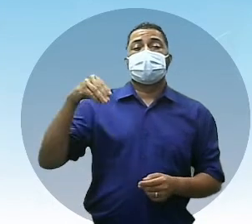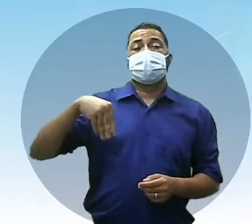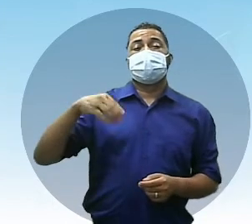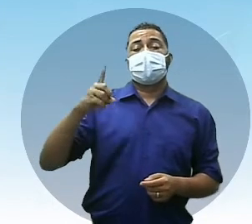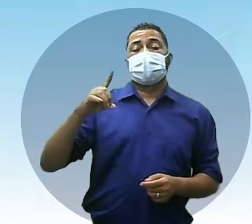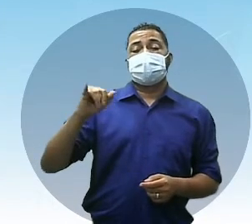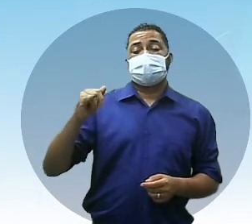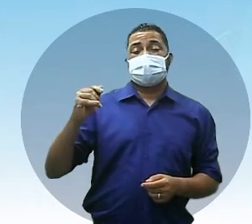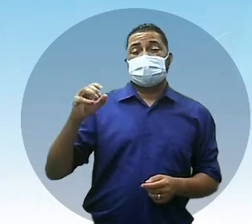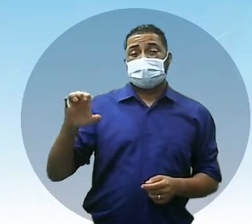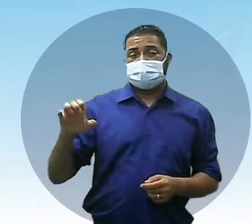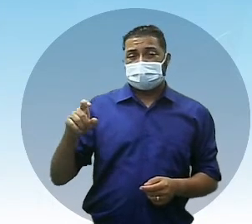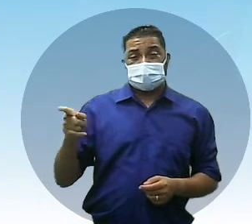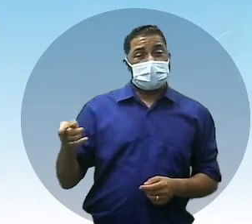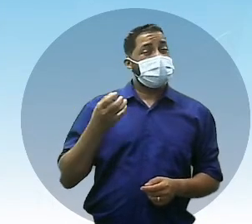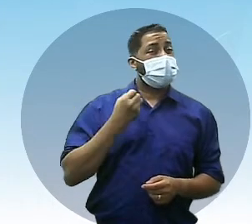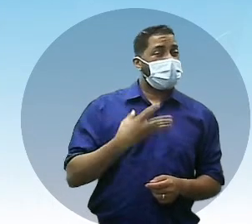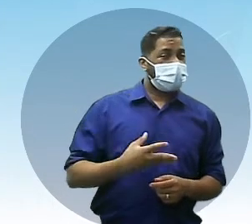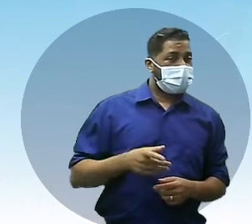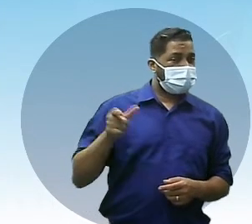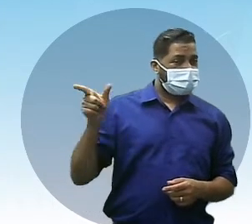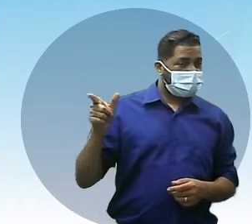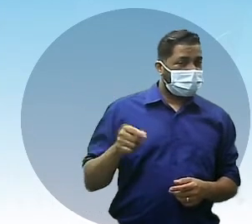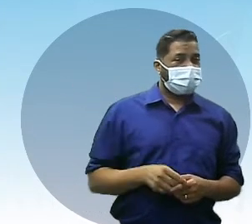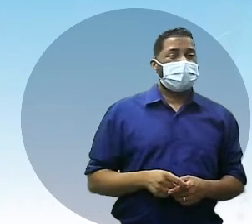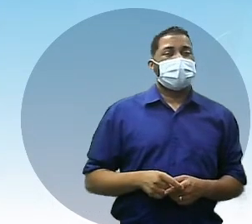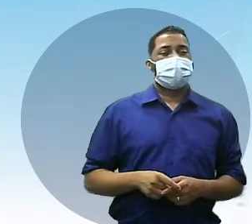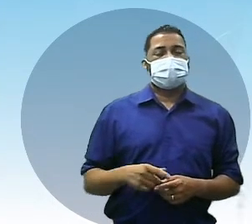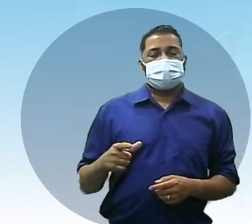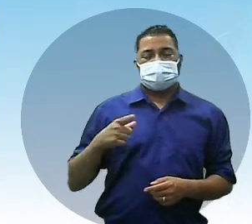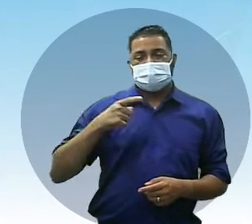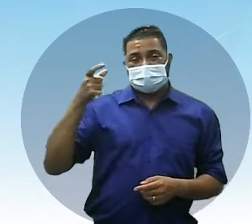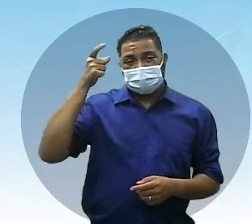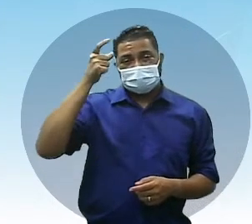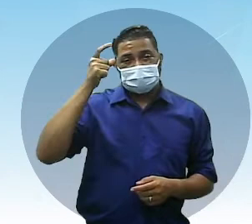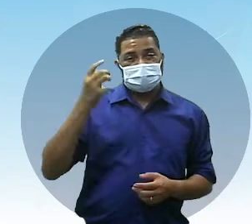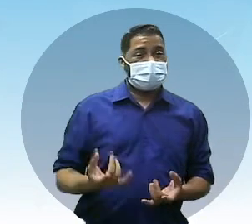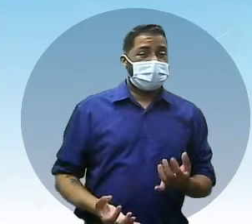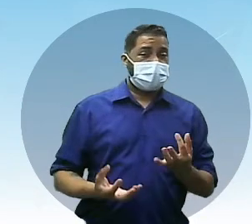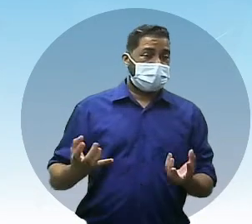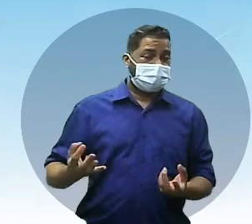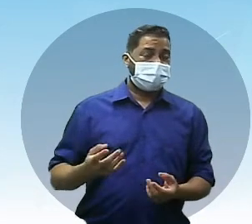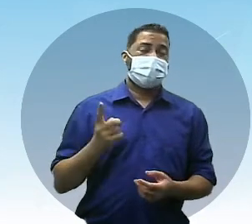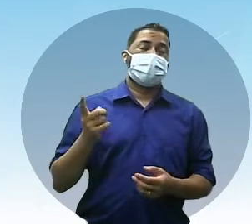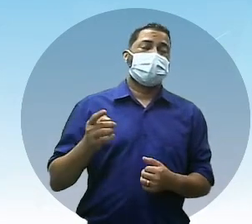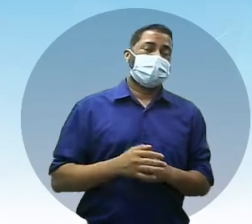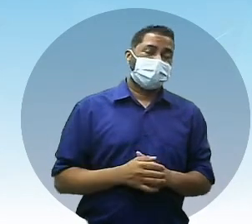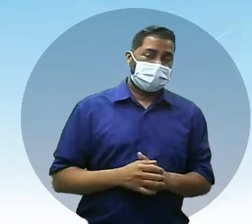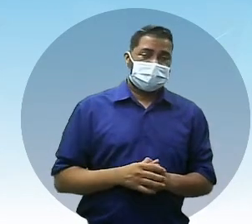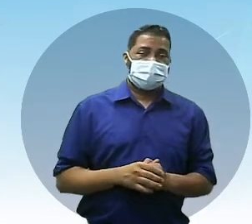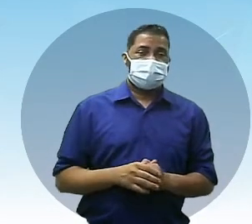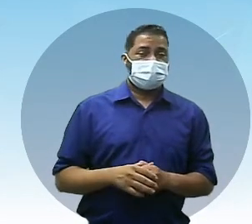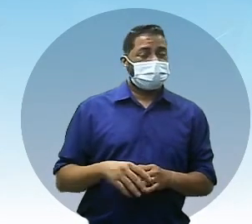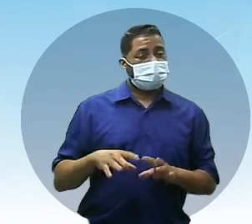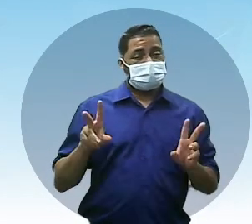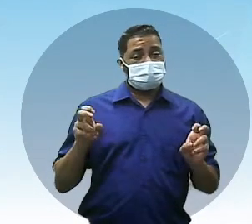Médici. Menino bom. Se existir um inferno, tá lá. Viu? Isso é questão minha. Depois eu resolvo com ele.